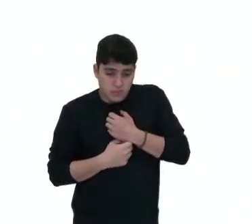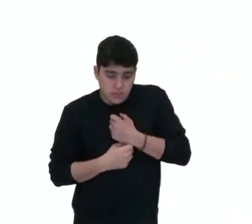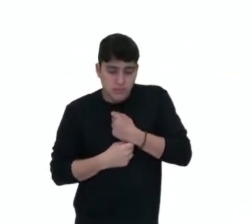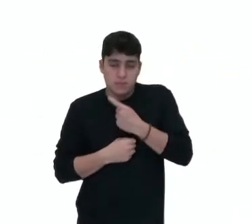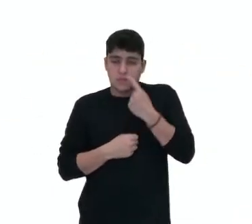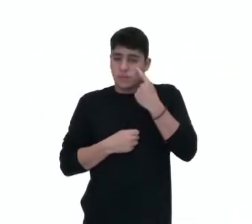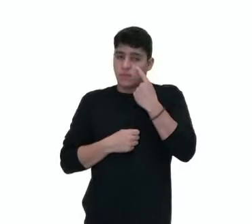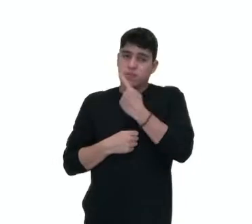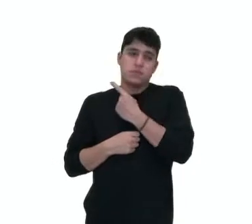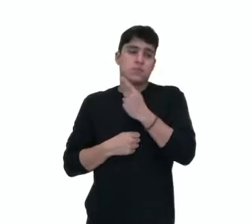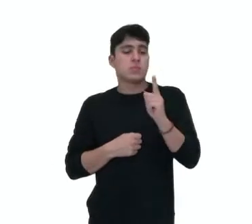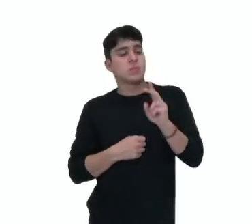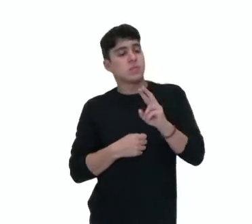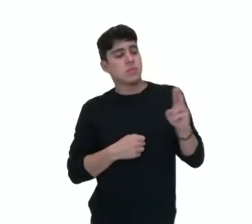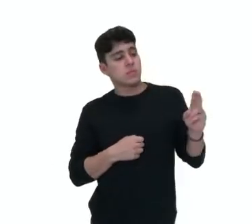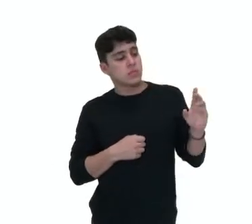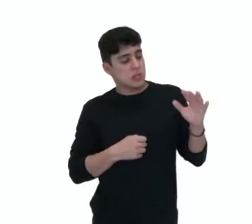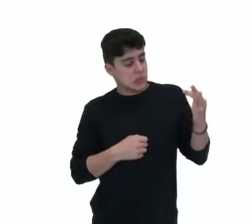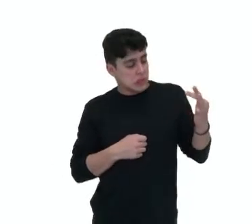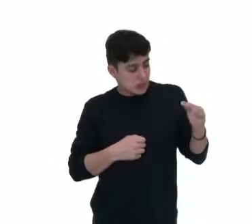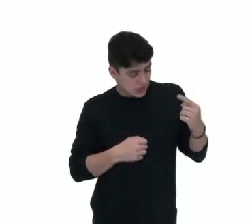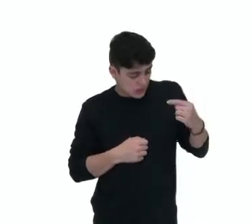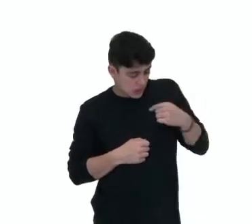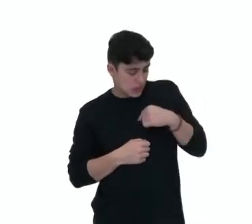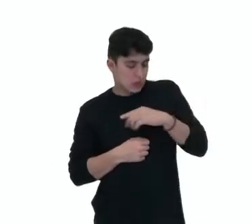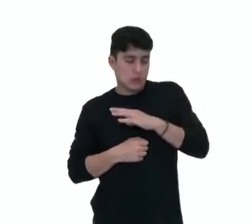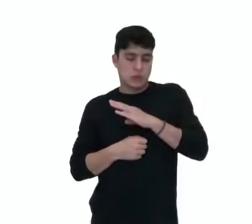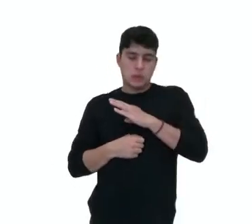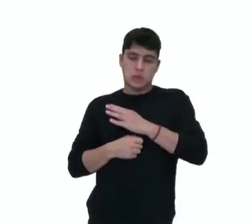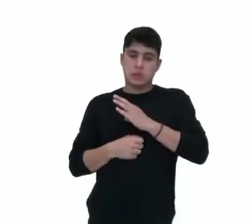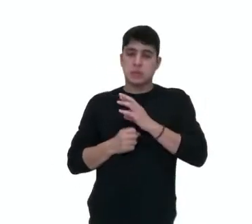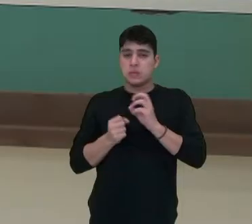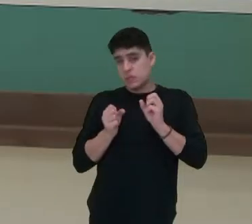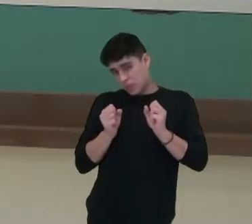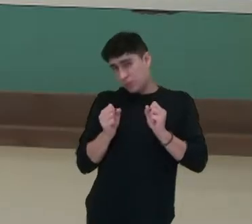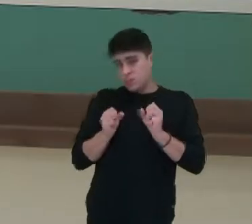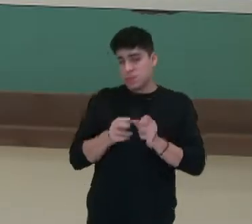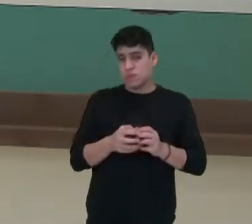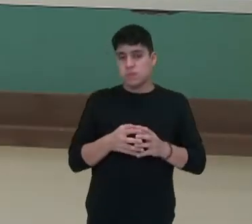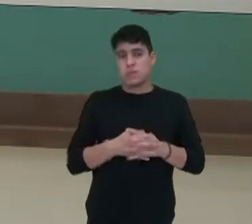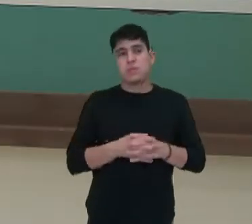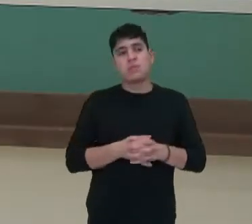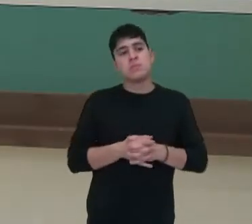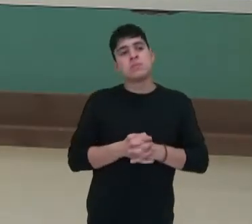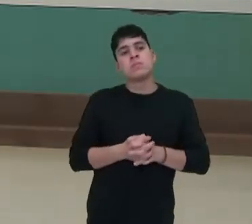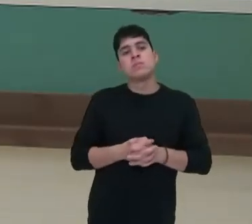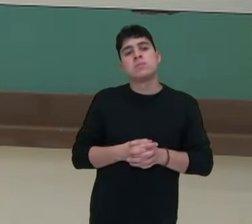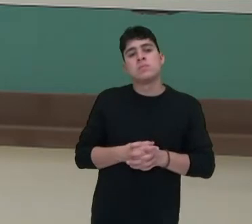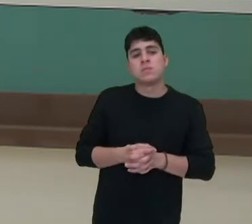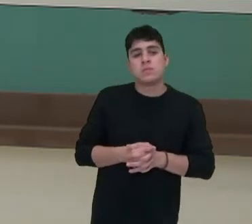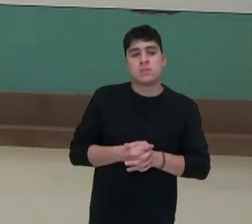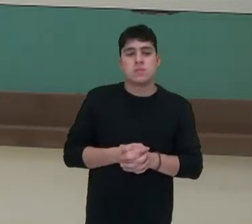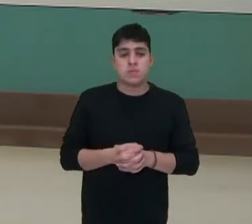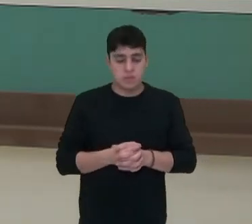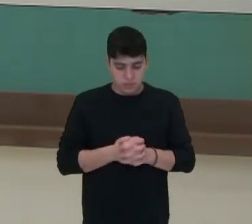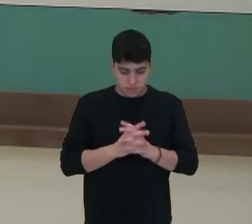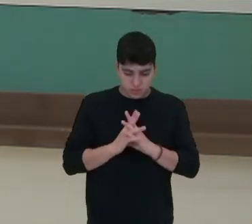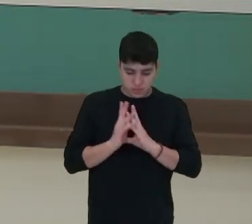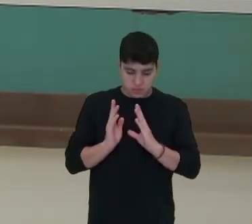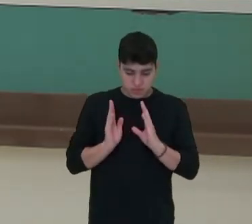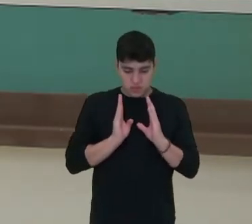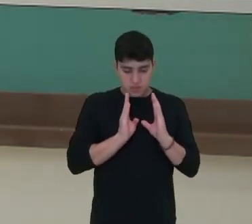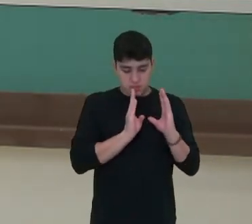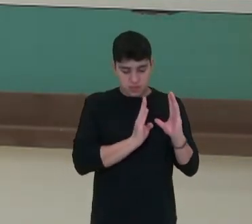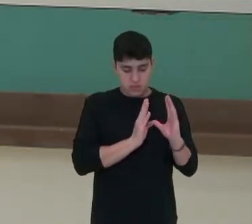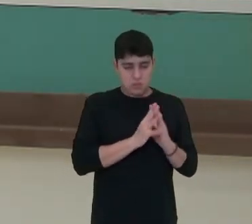que é o quê? Uma dor no peito, onde está localizado o nosso coração, né? Na região esquerda do